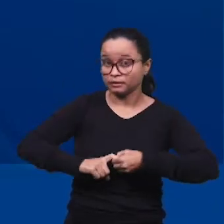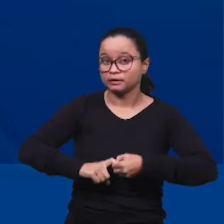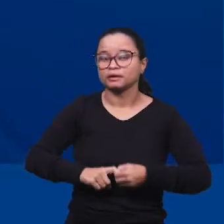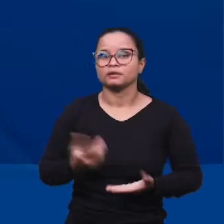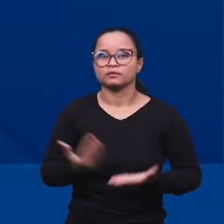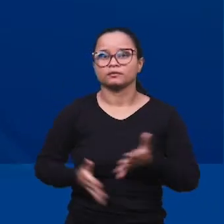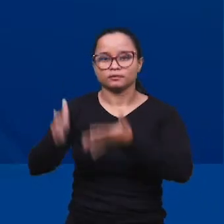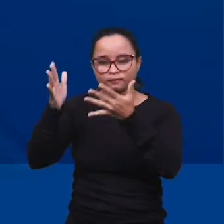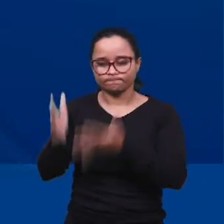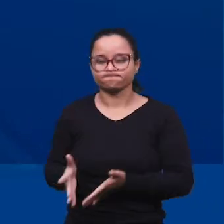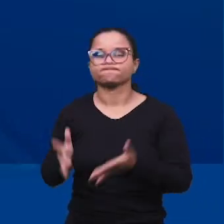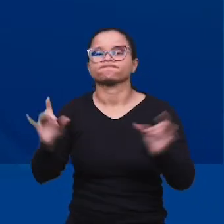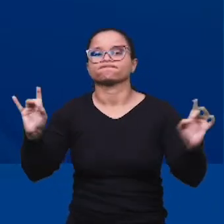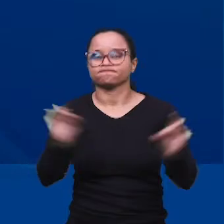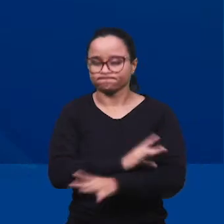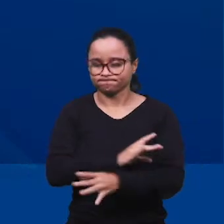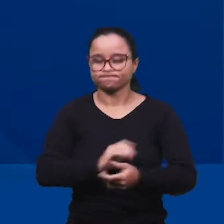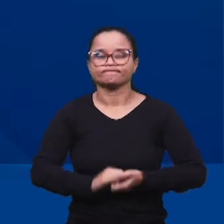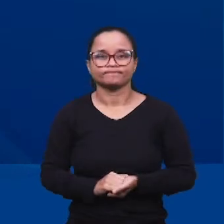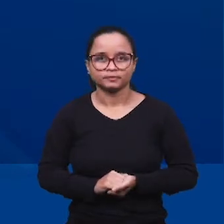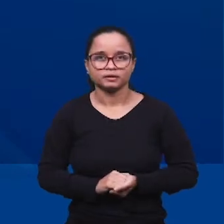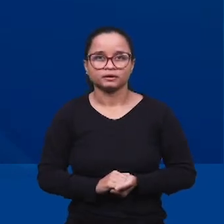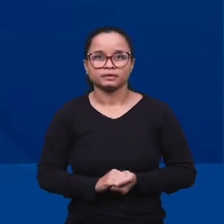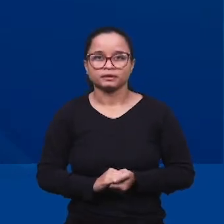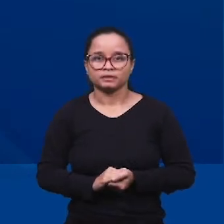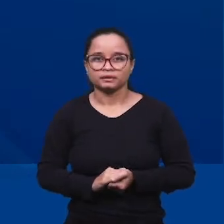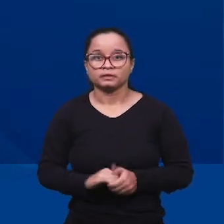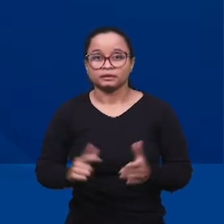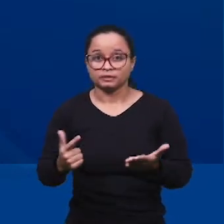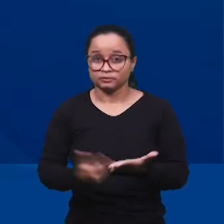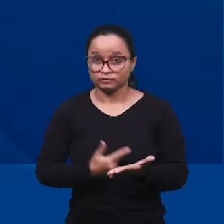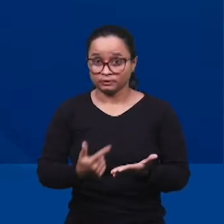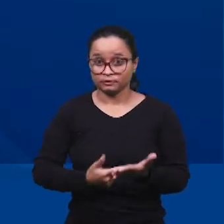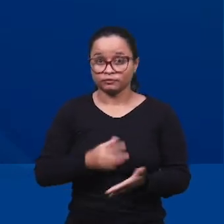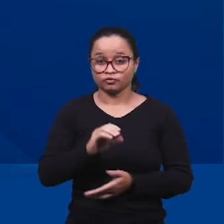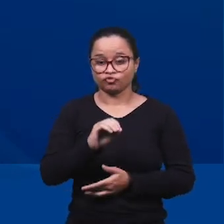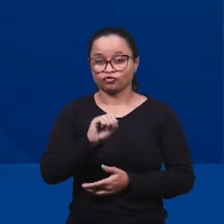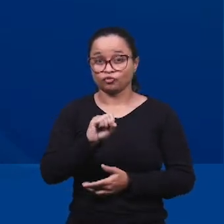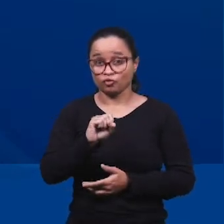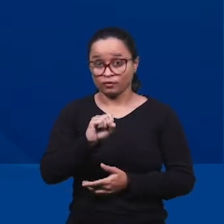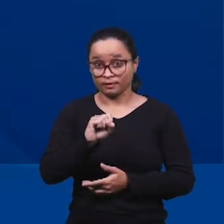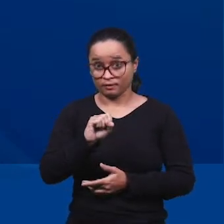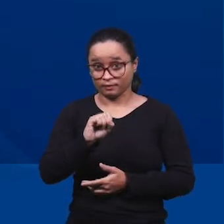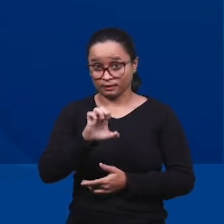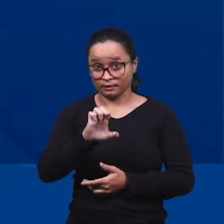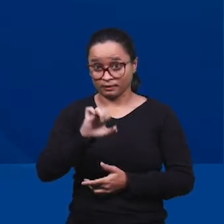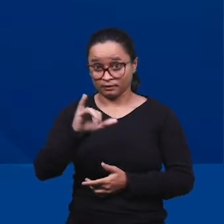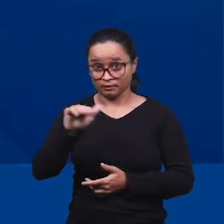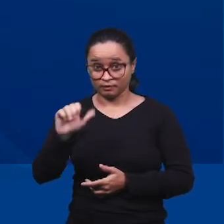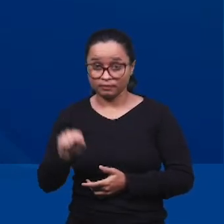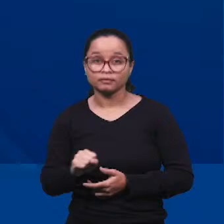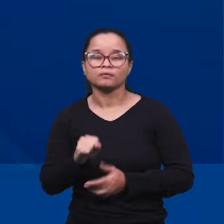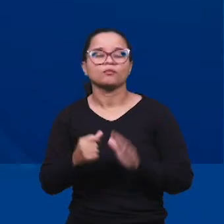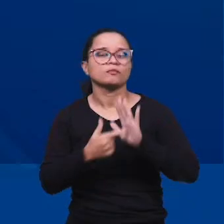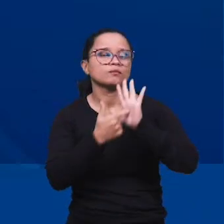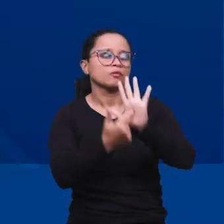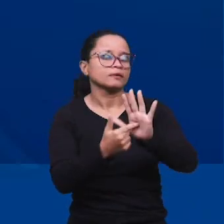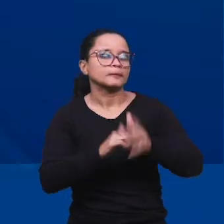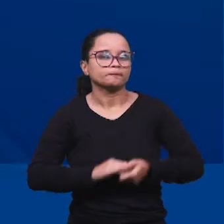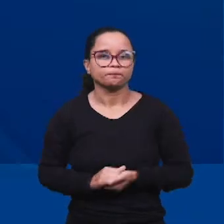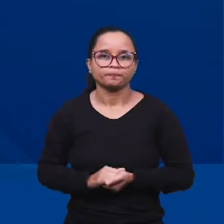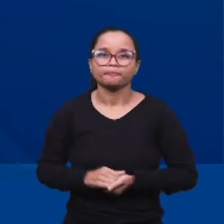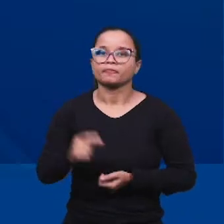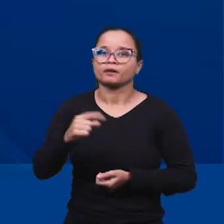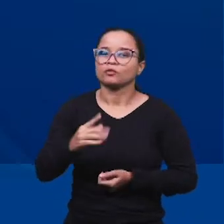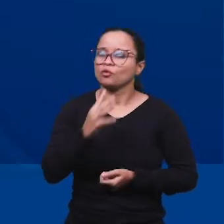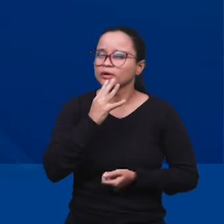fiel estará preparada. Esta palavra está lá no livro de Oséias, capítulo 6, verso 3, que diz: conheçamos